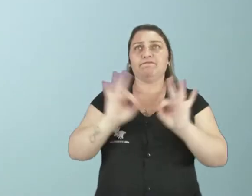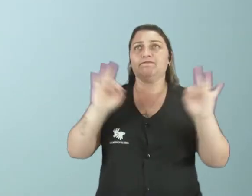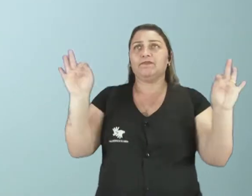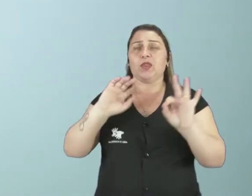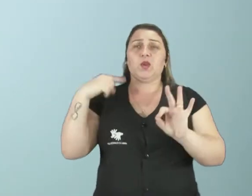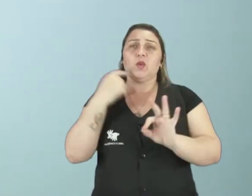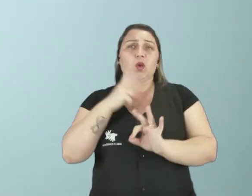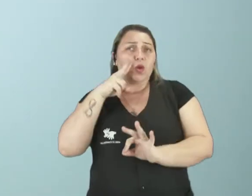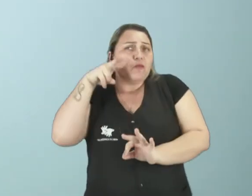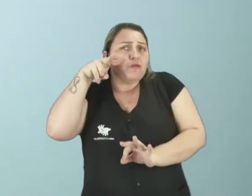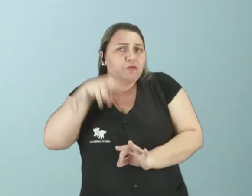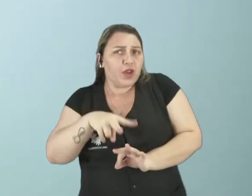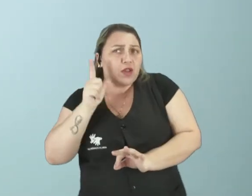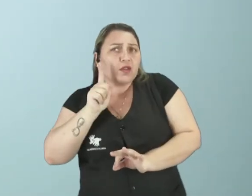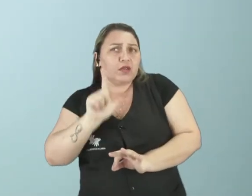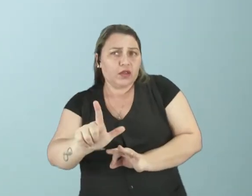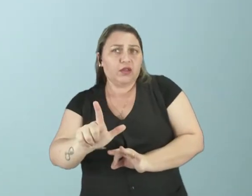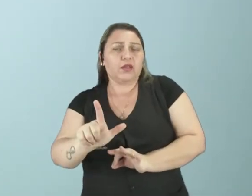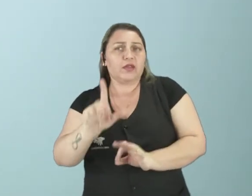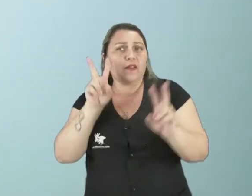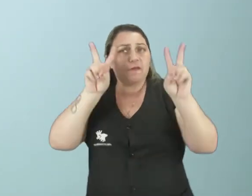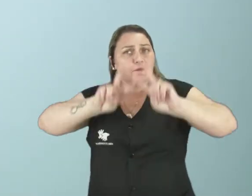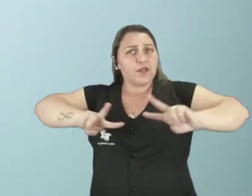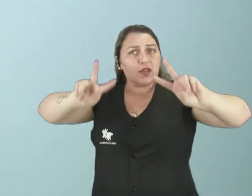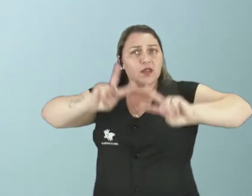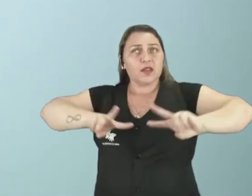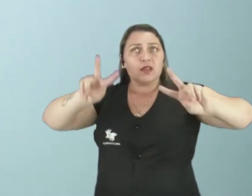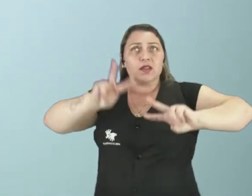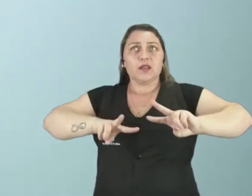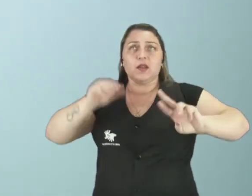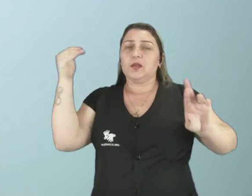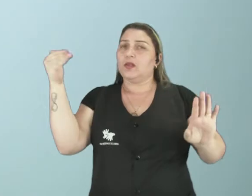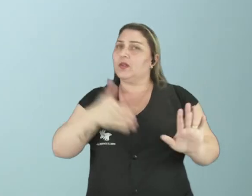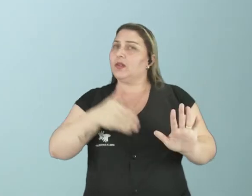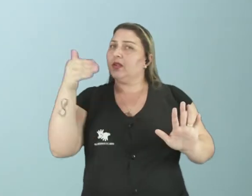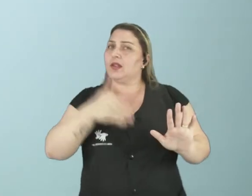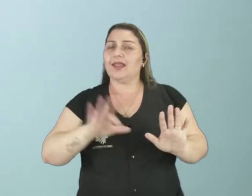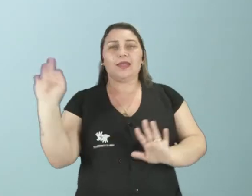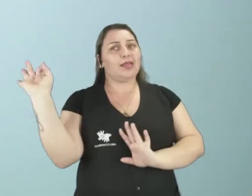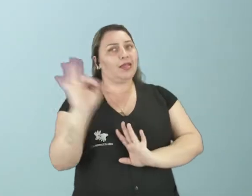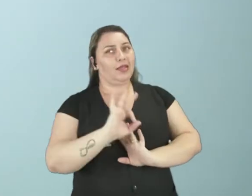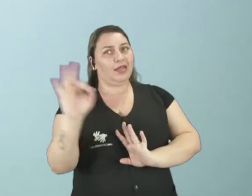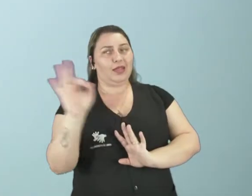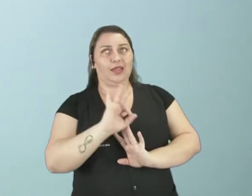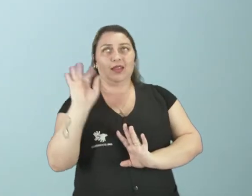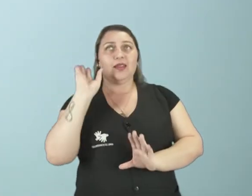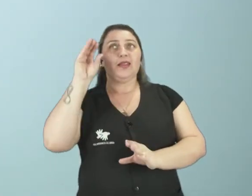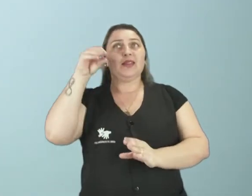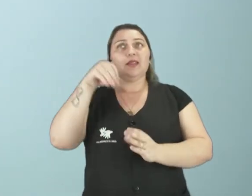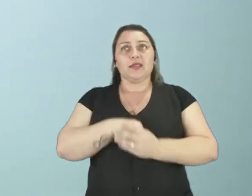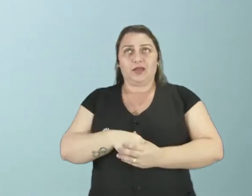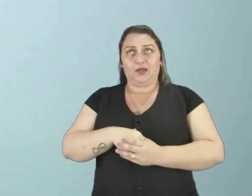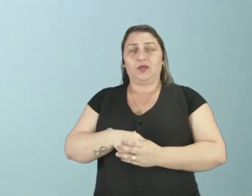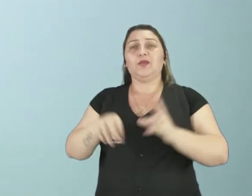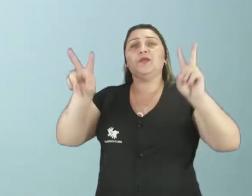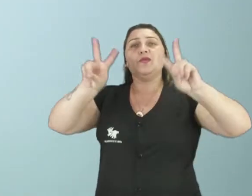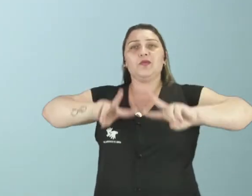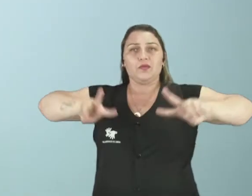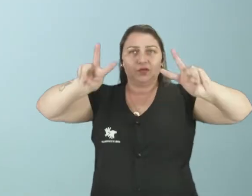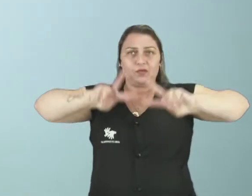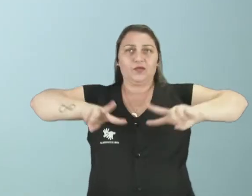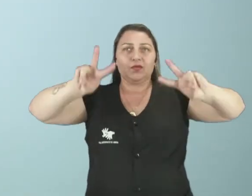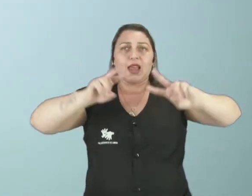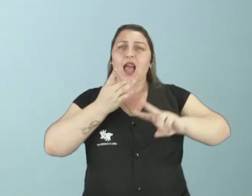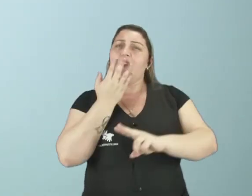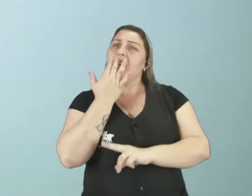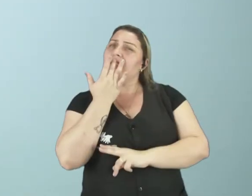que o nosso olho consegue enxergar no que diz respeito à visão. Então, ele não está na faixa de frequência que o nosso olho consegue enxergar, não está dentro do espectro visível, são